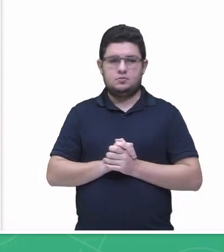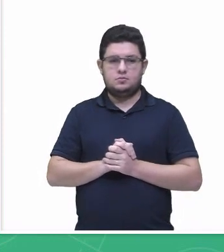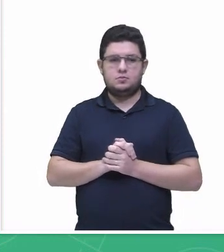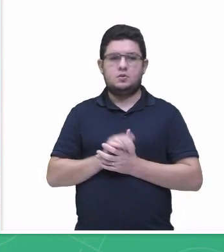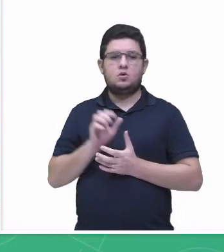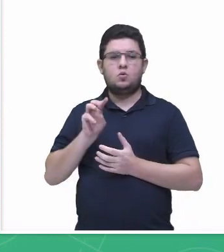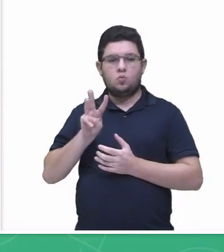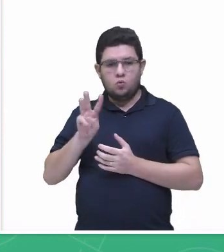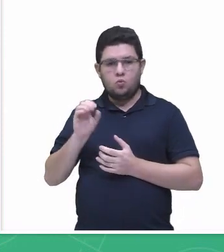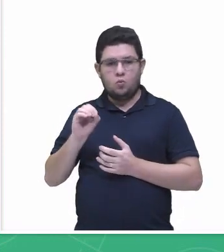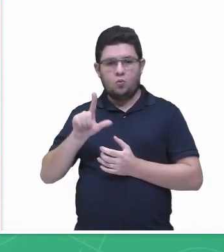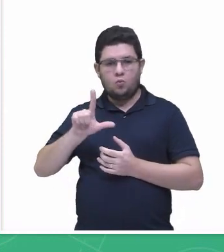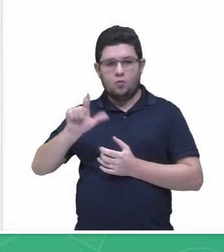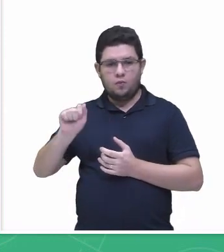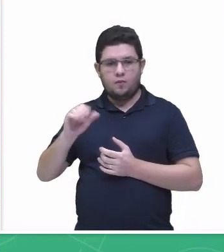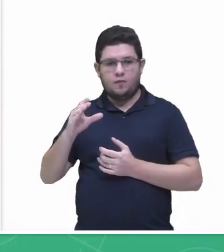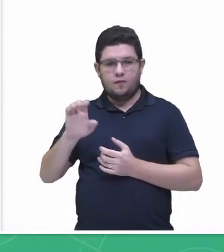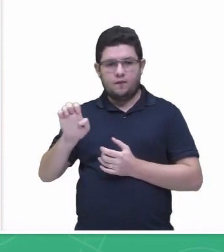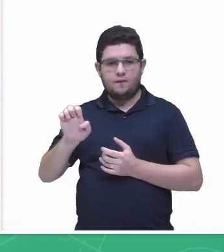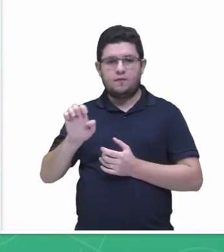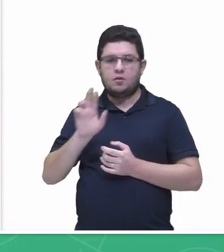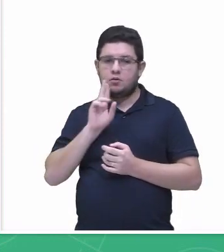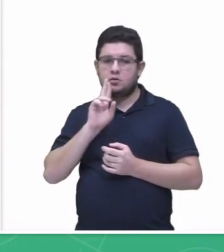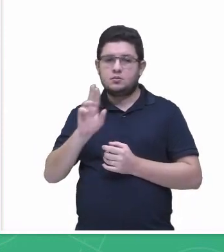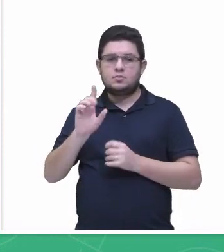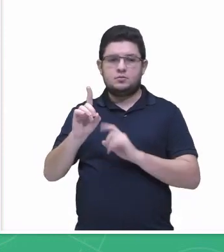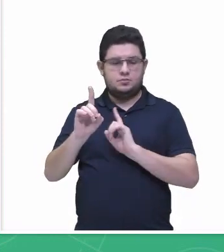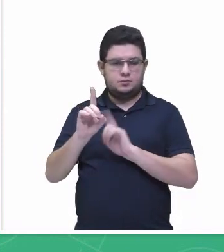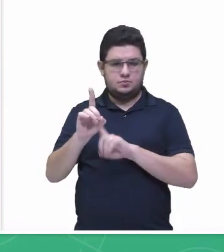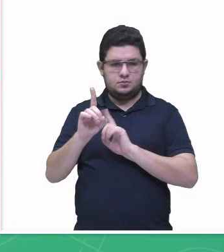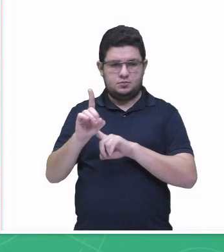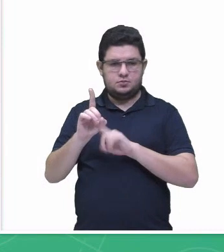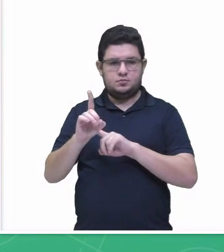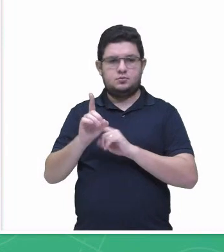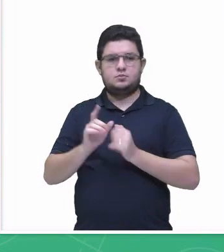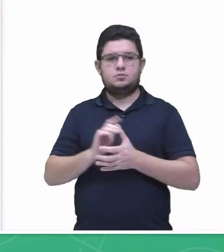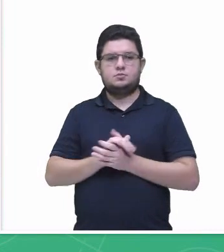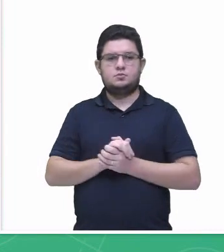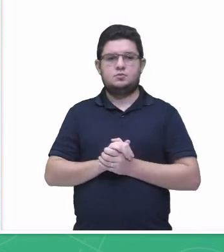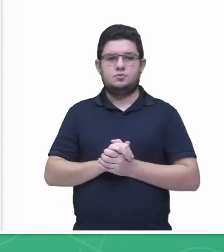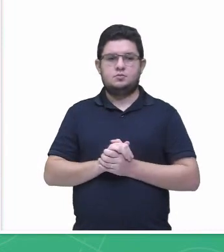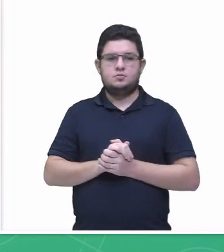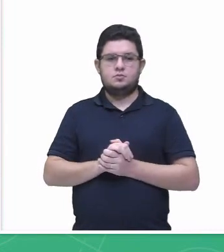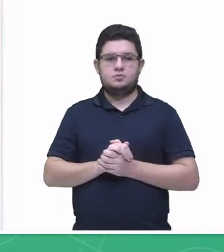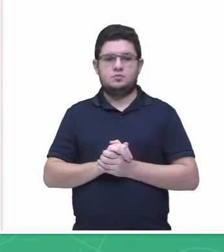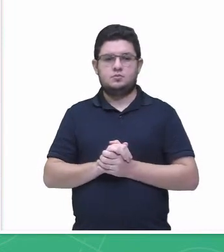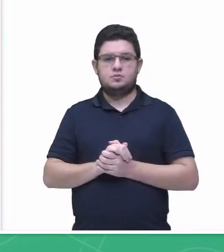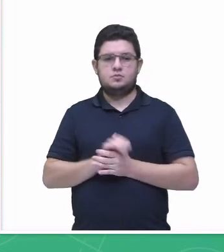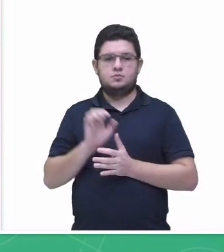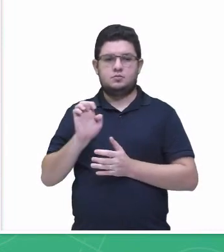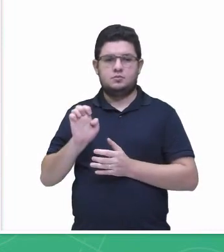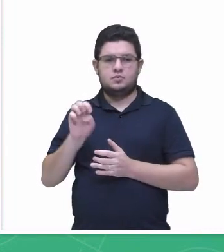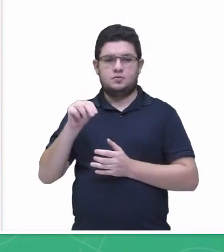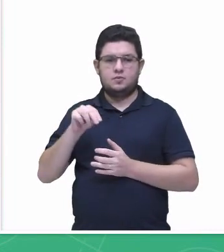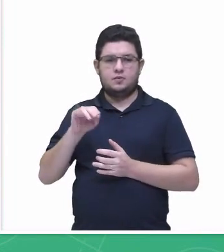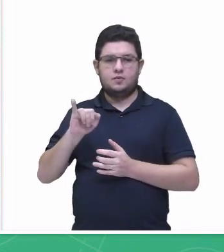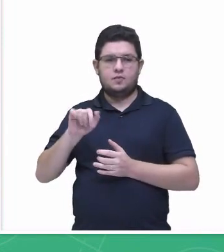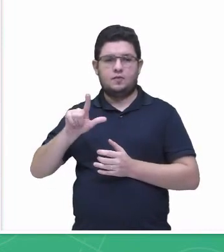Wallace, ele responde também letra D, né? Que é 293 Kelvin, nesse caso.